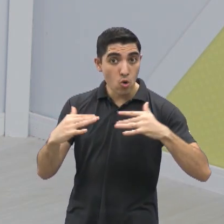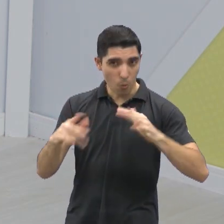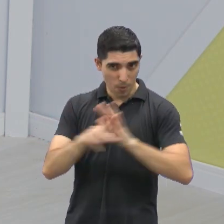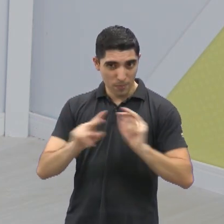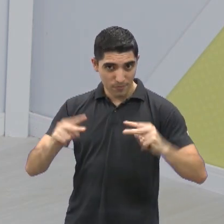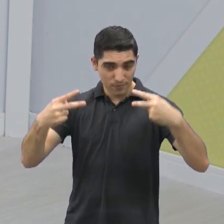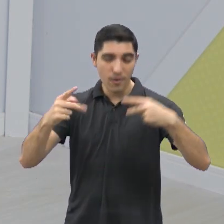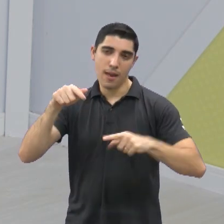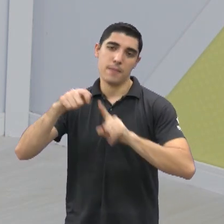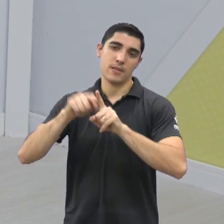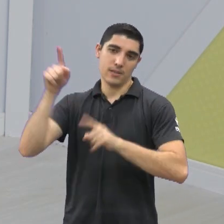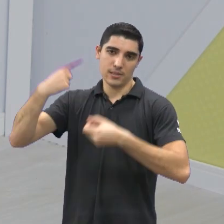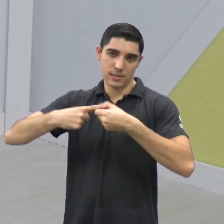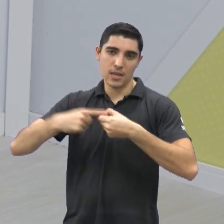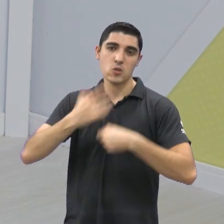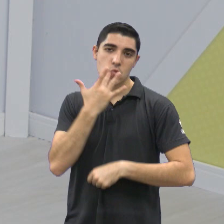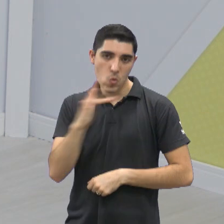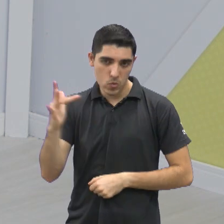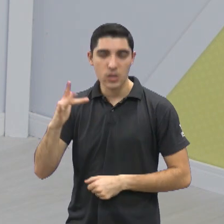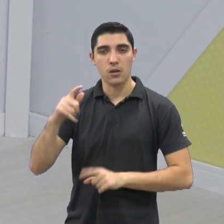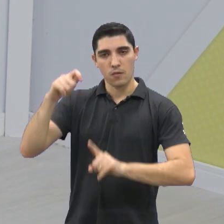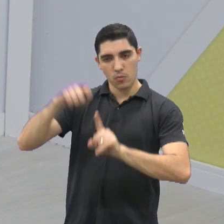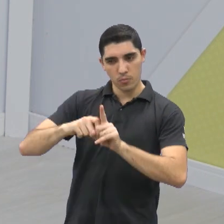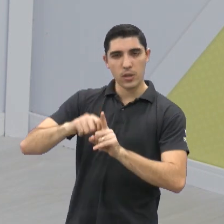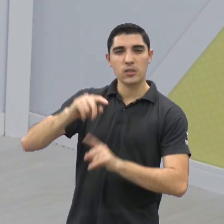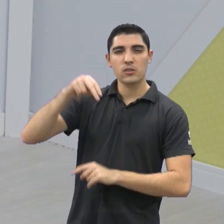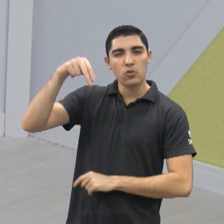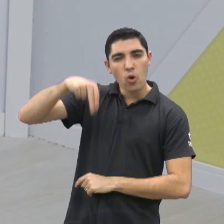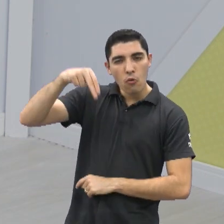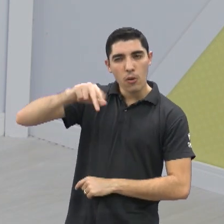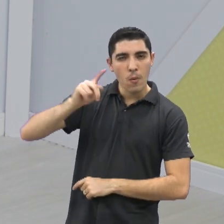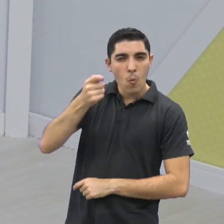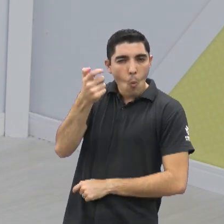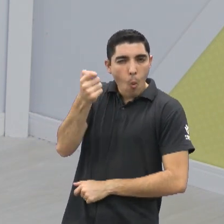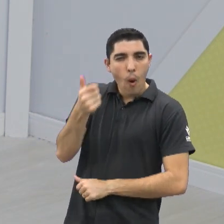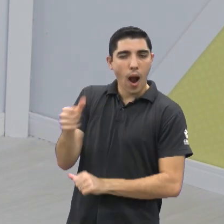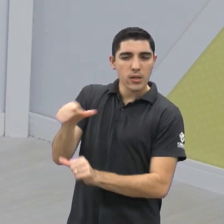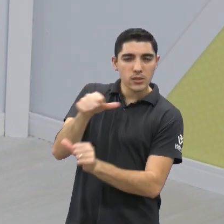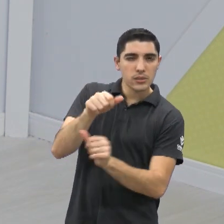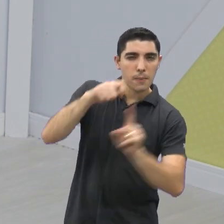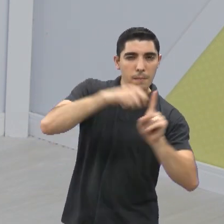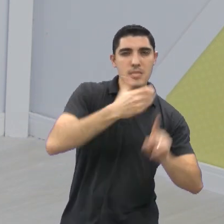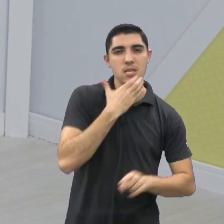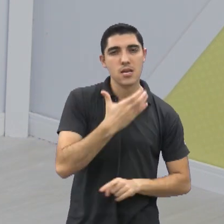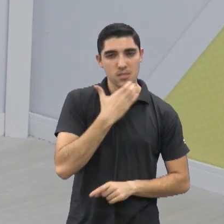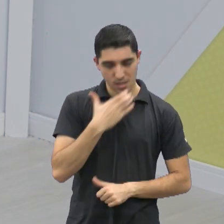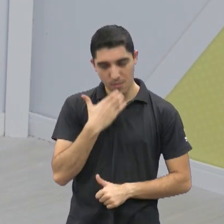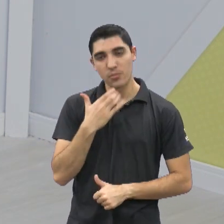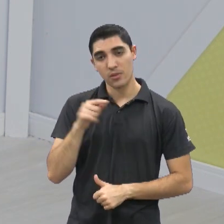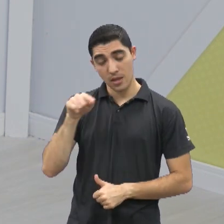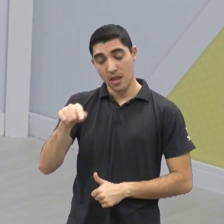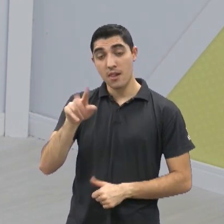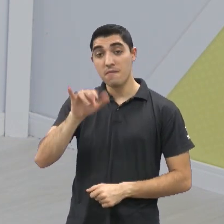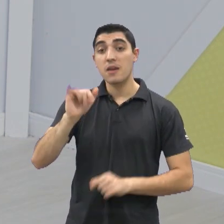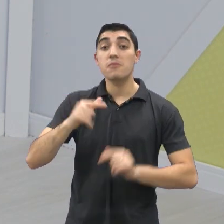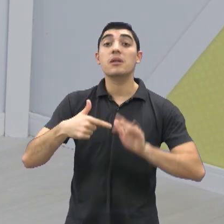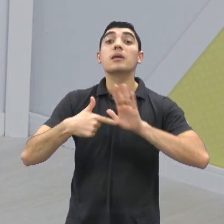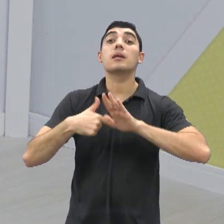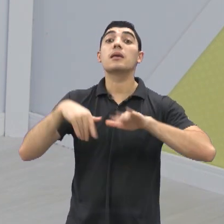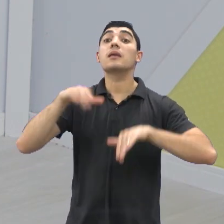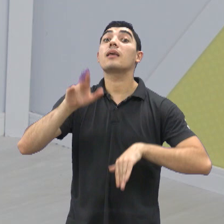final do mês de novembro, comecinho do mês de dezembro, joga todo mundo contra todo mundo para definir quem será a equipe campeã. Lembrando que o São